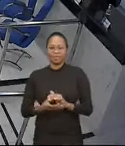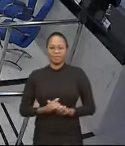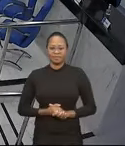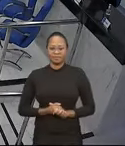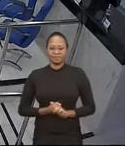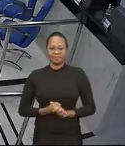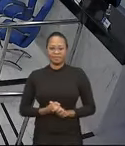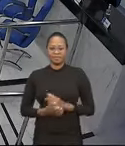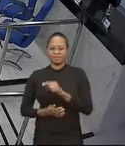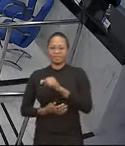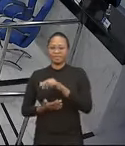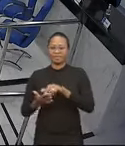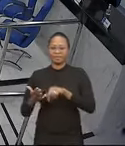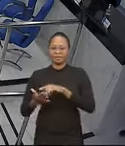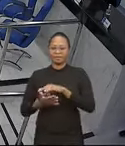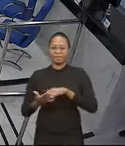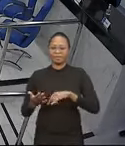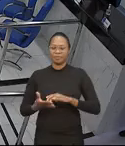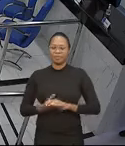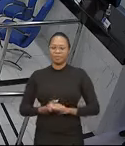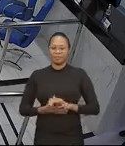as atas.